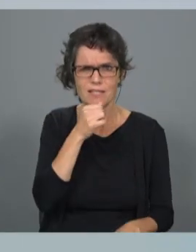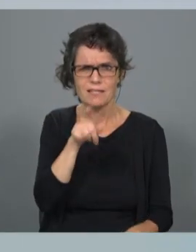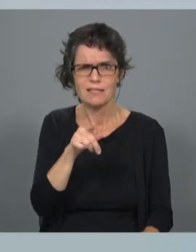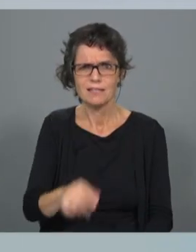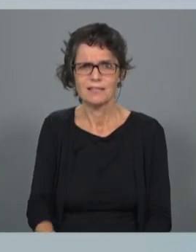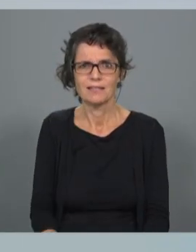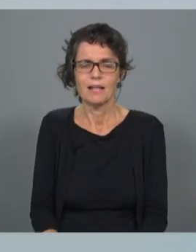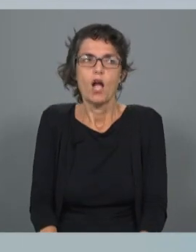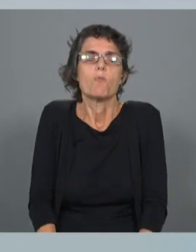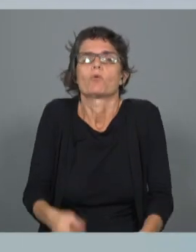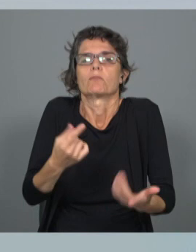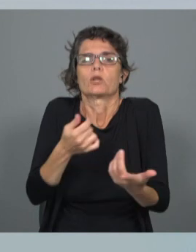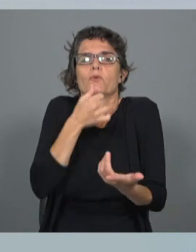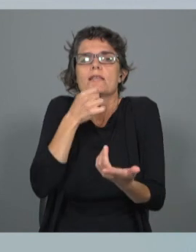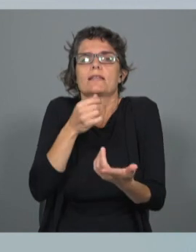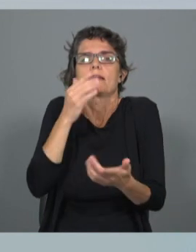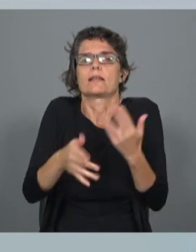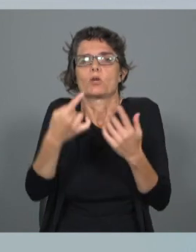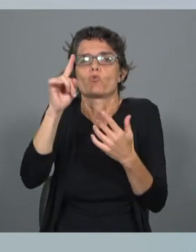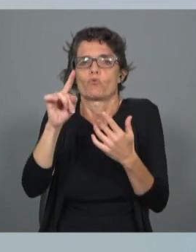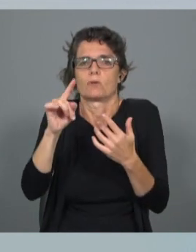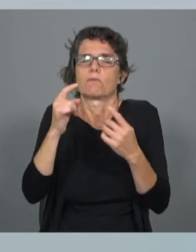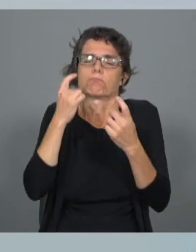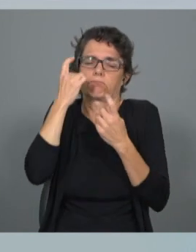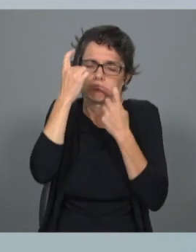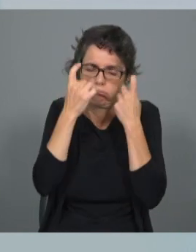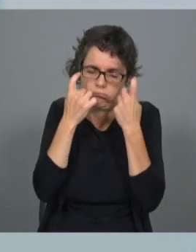uma escolha do momento. Foi trabalhada.